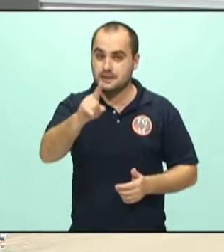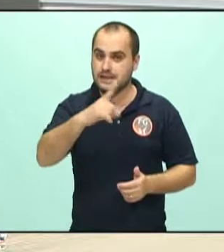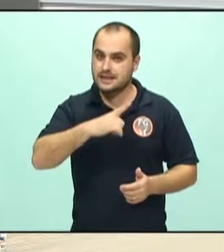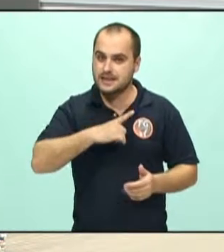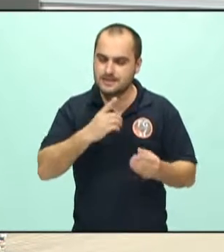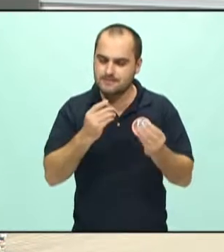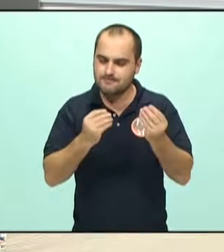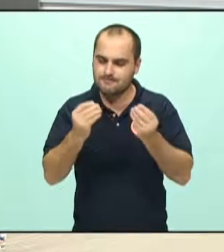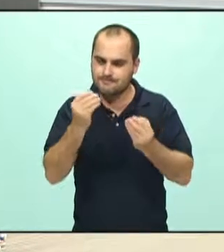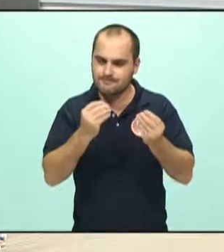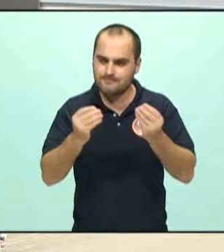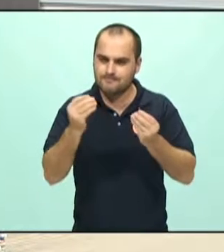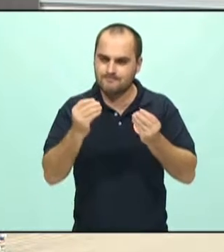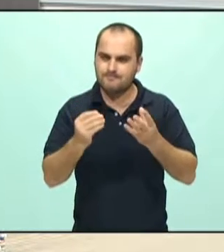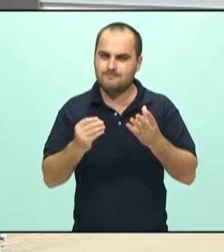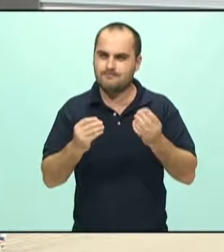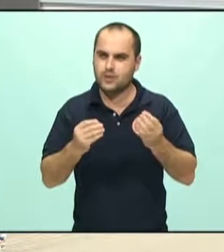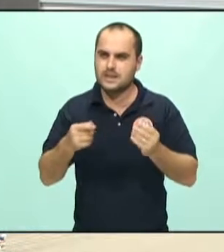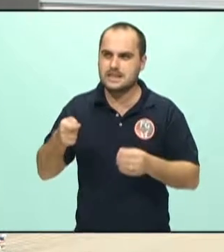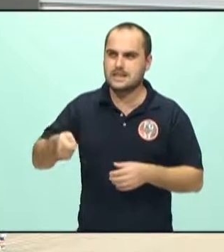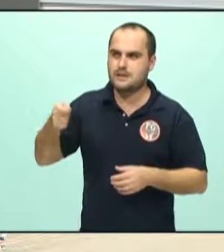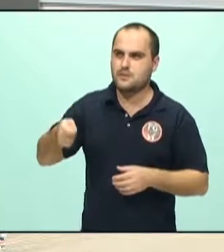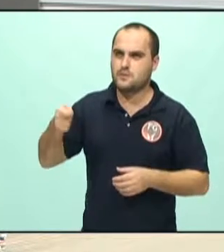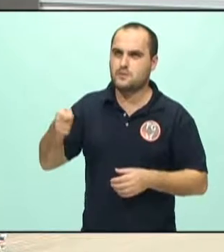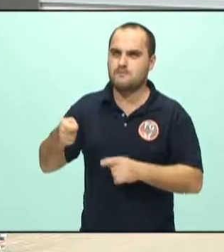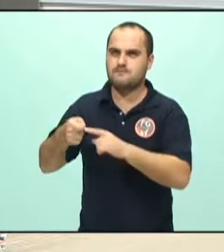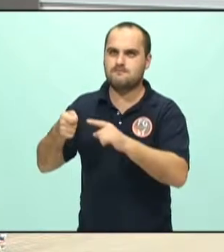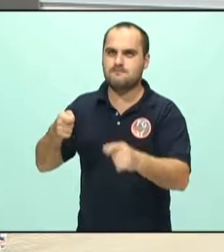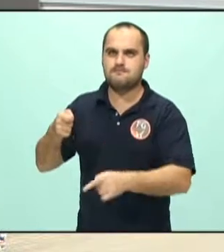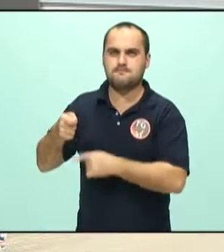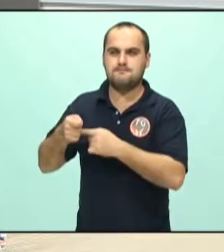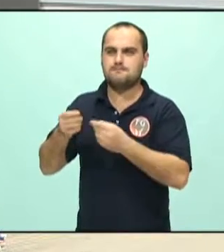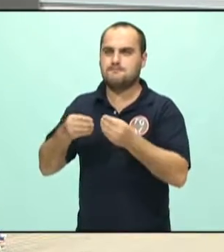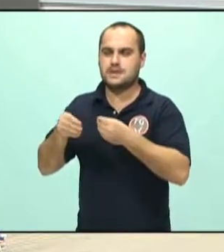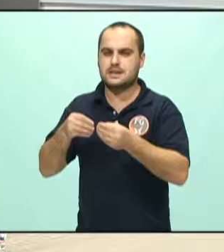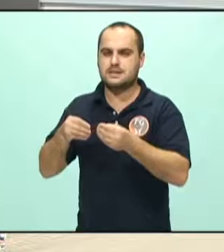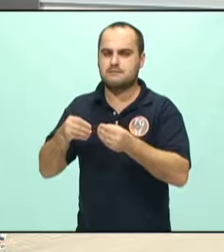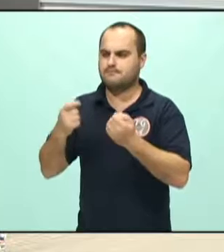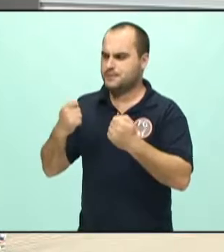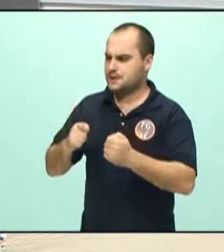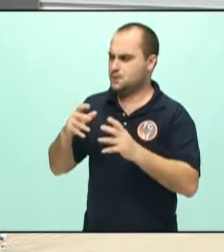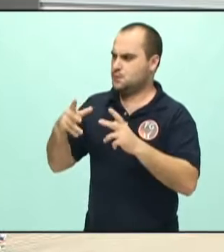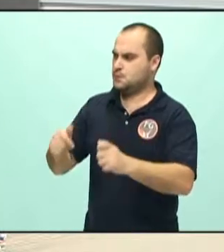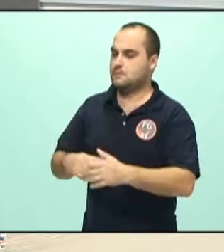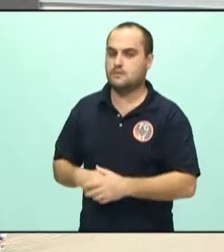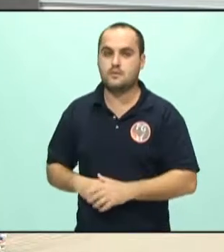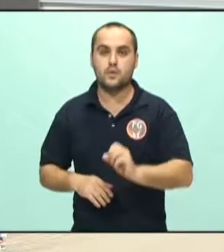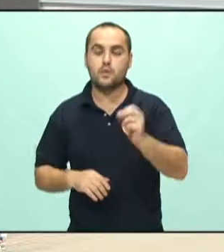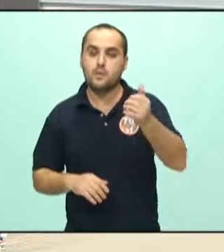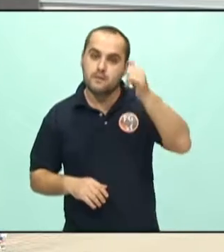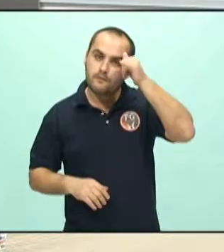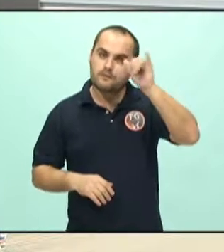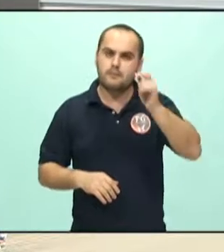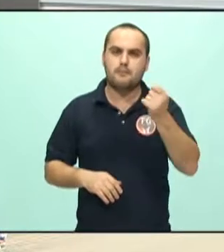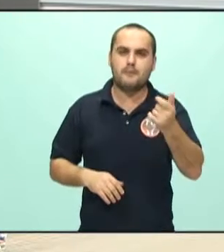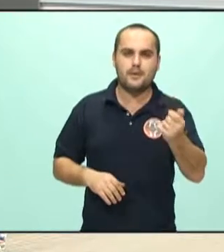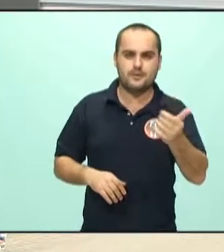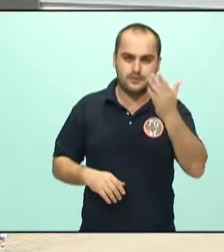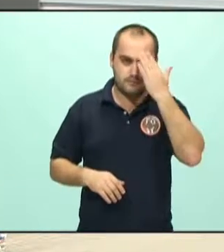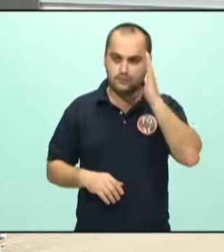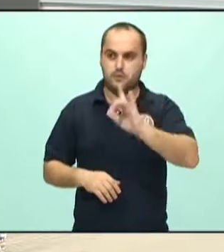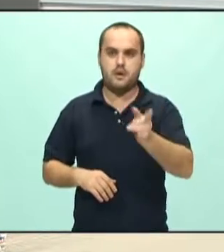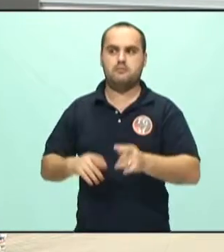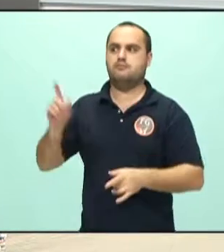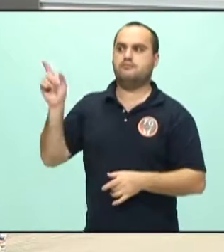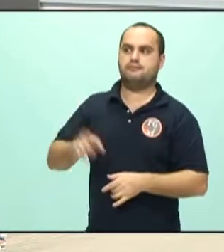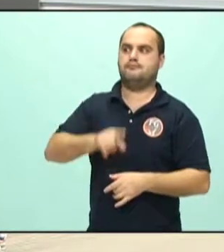levando muitas a cola não preciso de tanto né ou muitas vezes a gente diminuir o impacto amenizar o impacto não erradica por